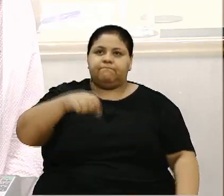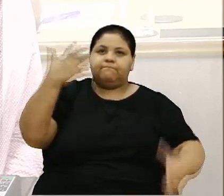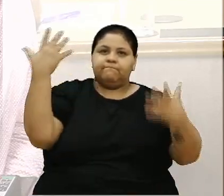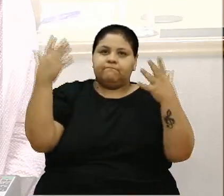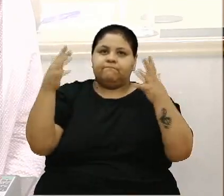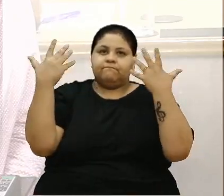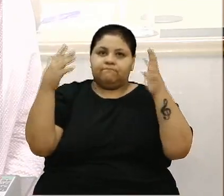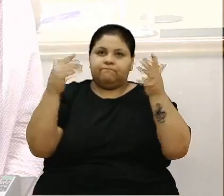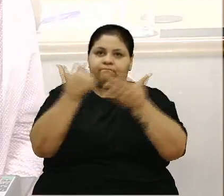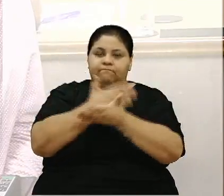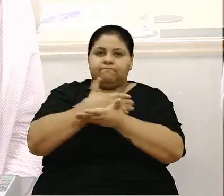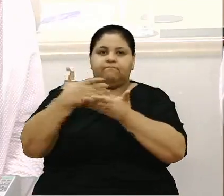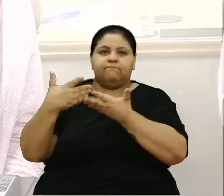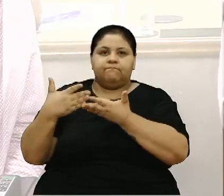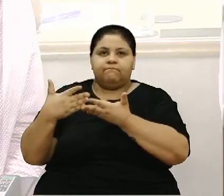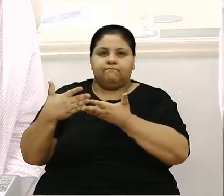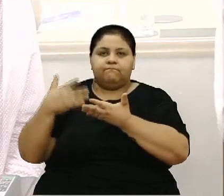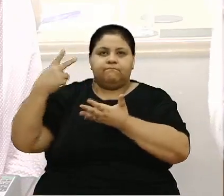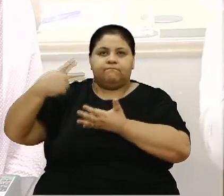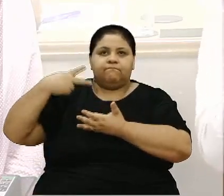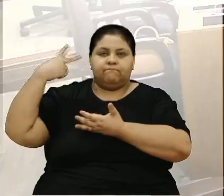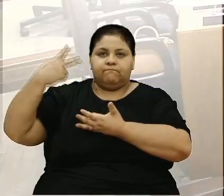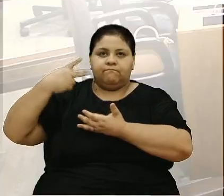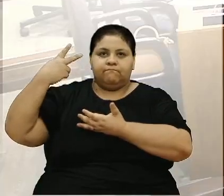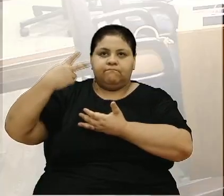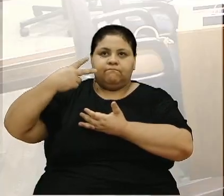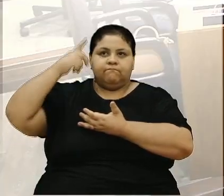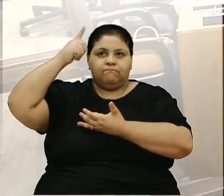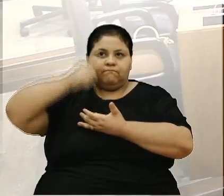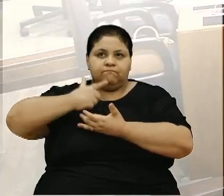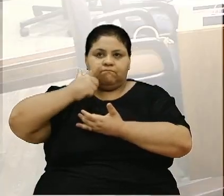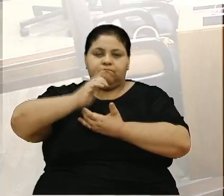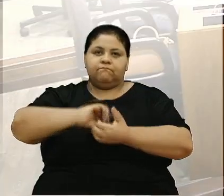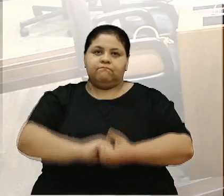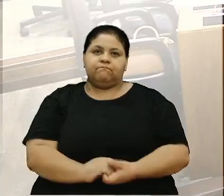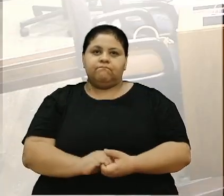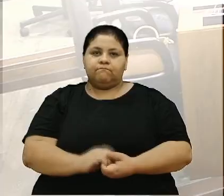parabenizo a iniciativa do vereador Lucas Gil. Para declarar voto,